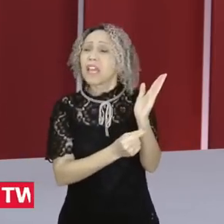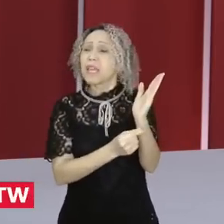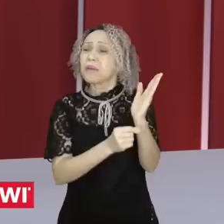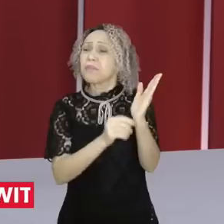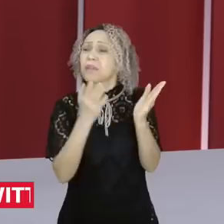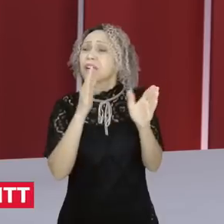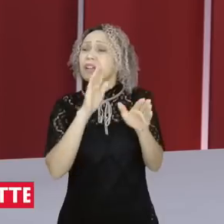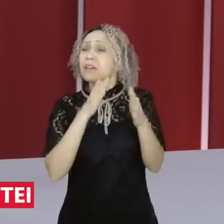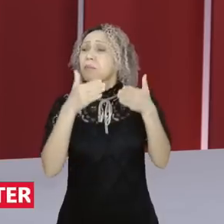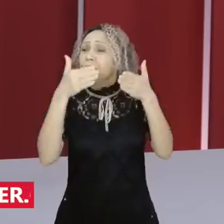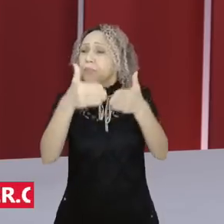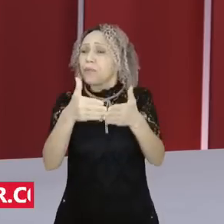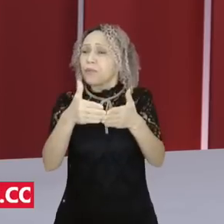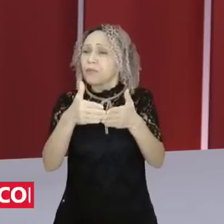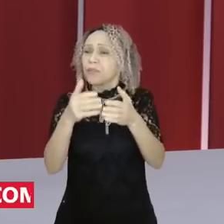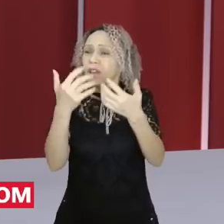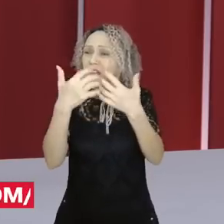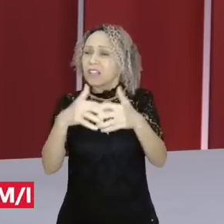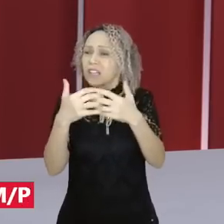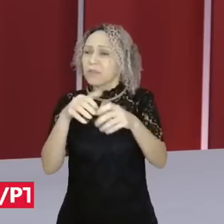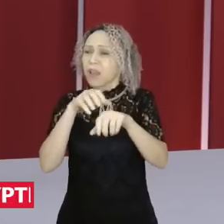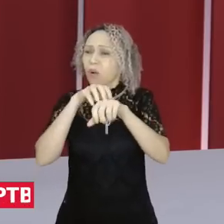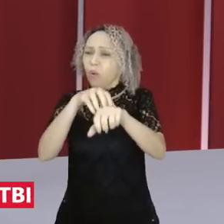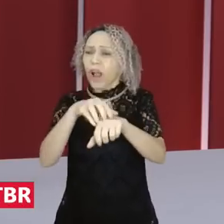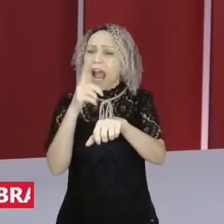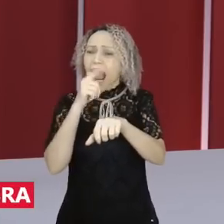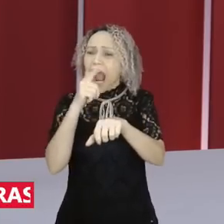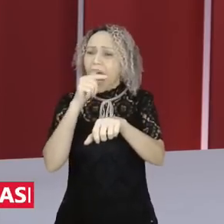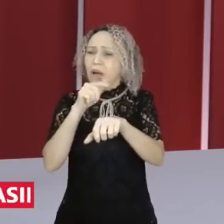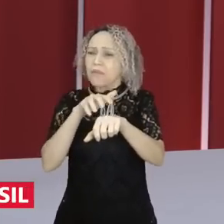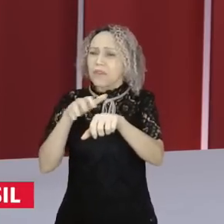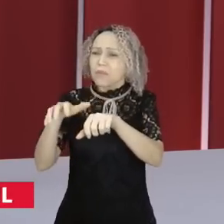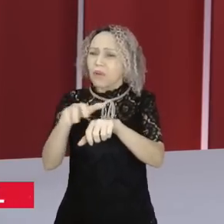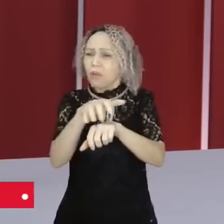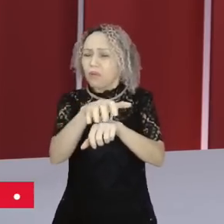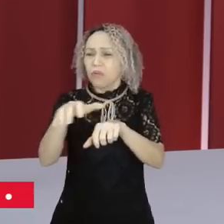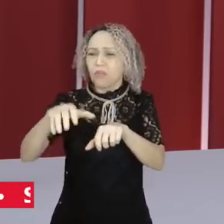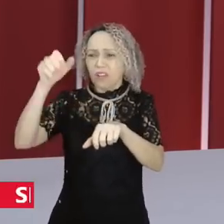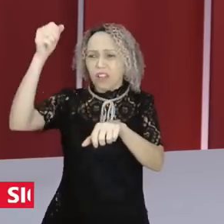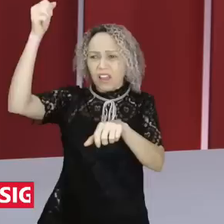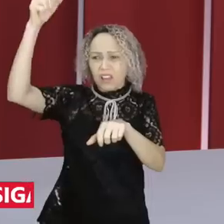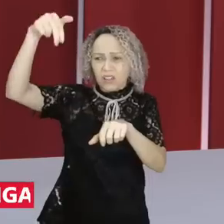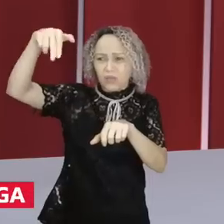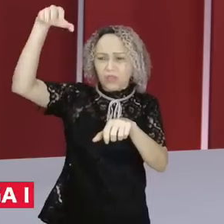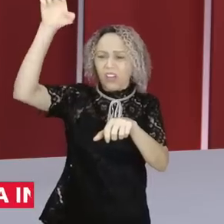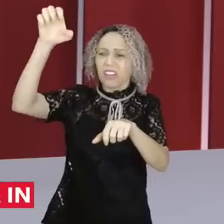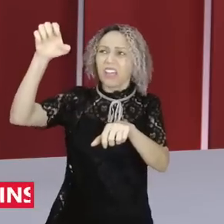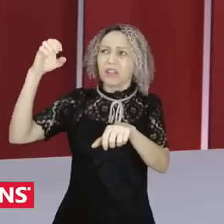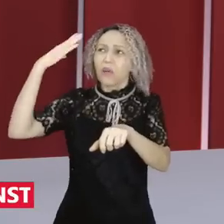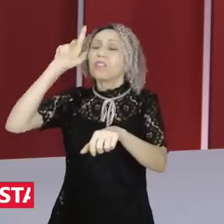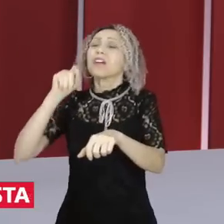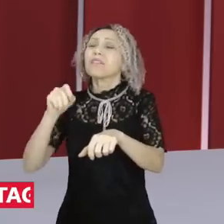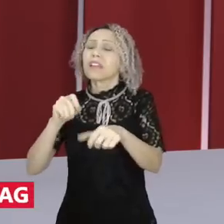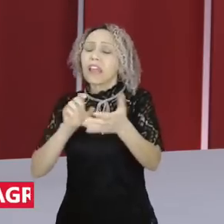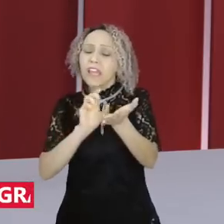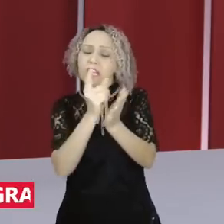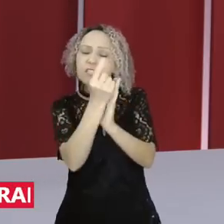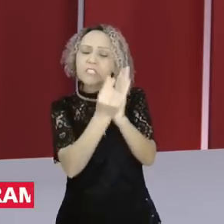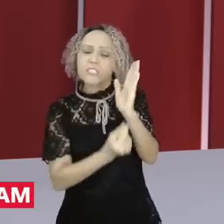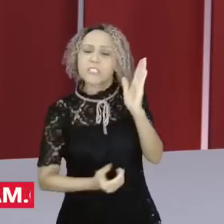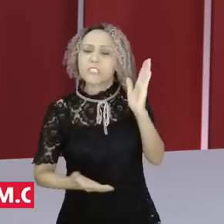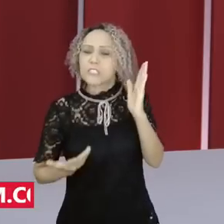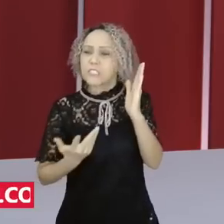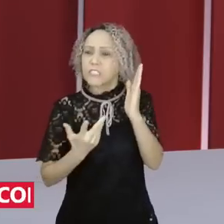água também em dezembro, né? Os estados alegam que não receberam os recursos para manutenção e o Ministério do Desenvolvimento